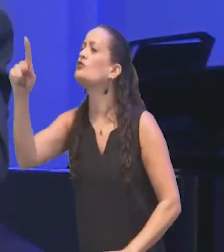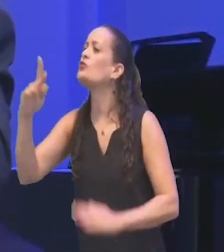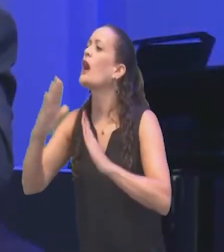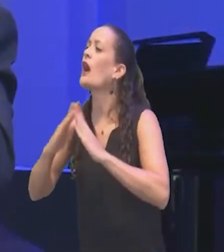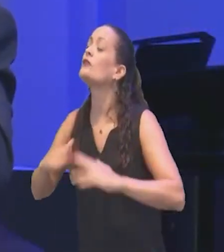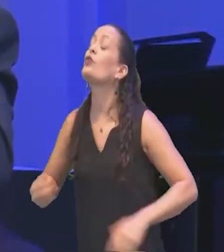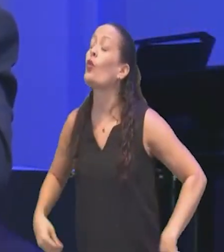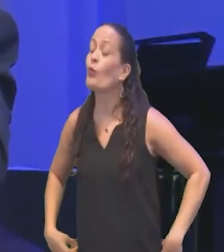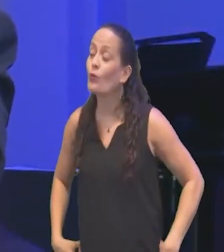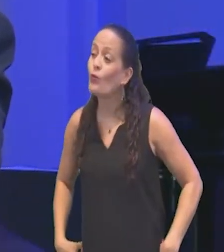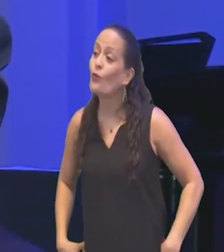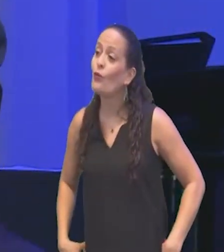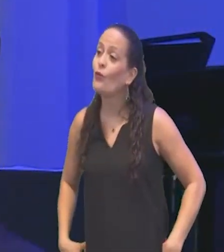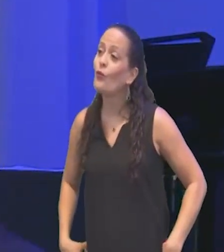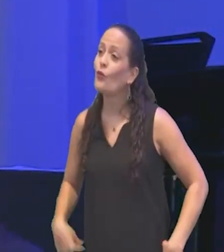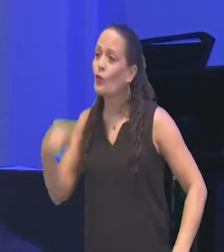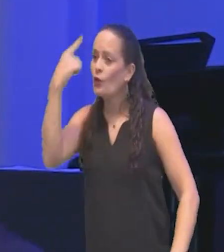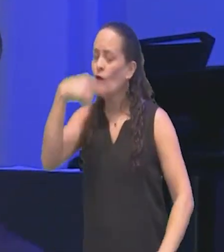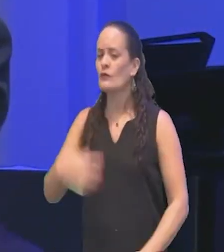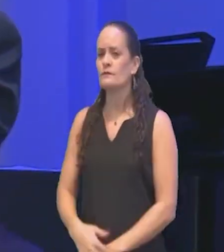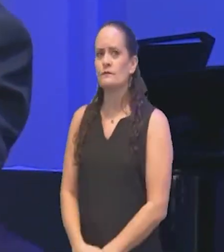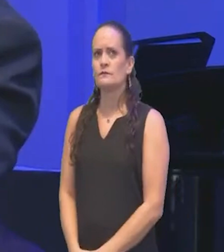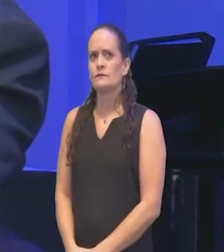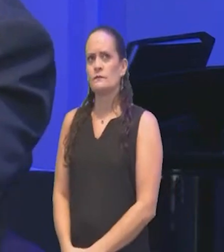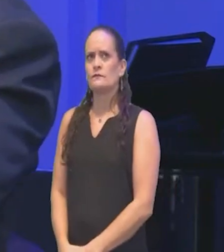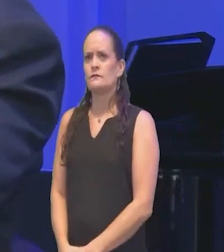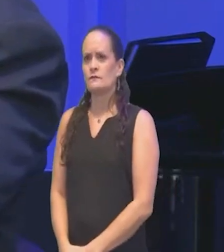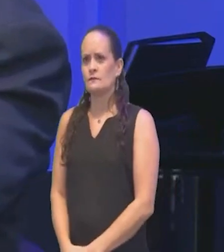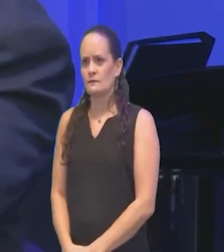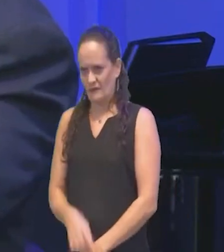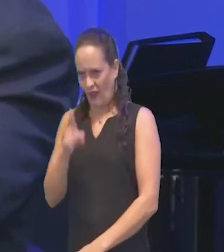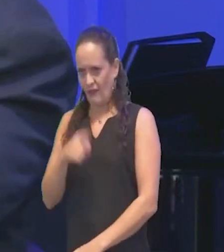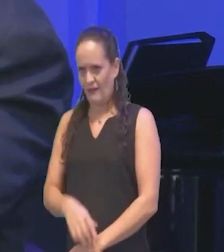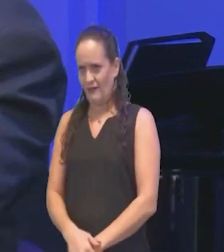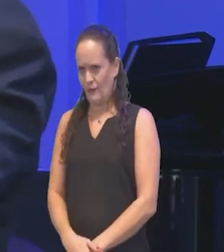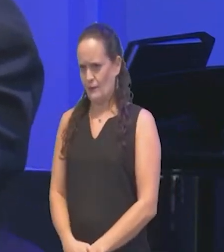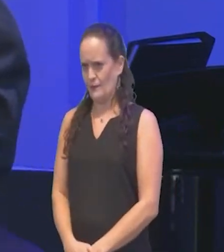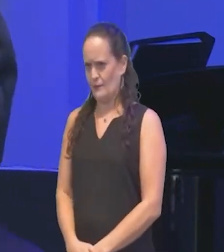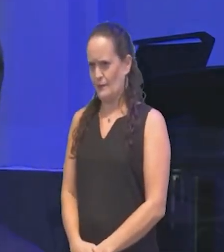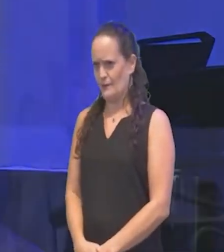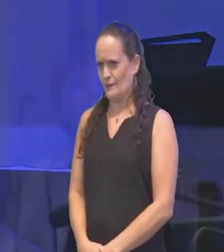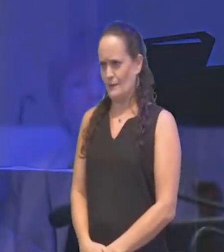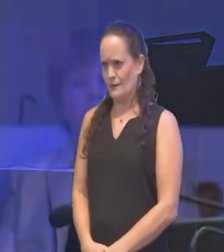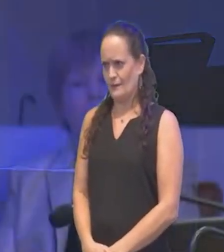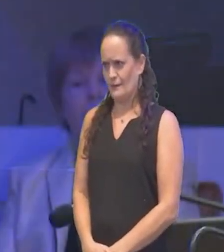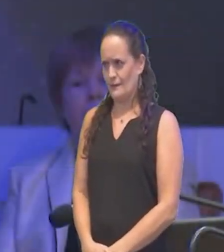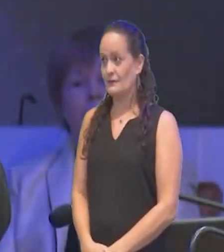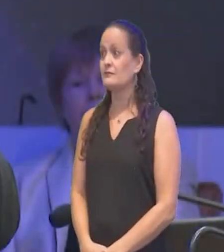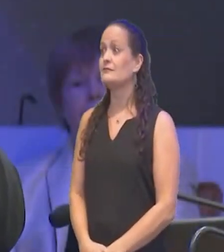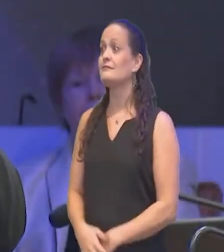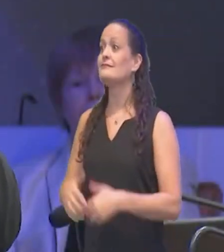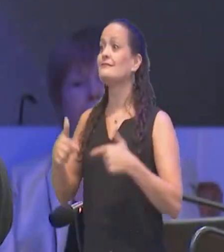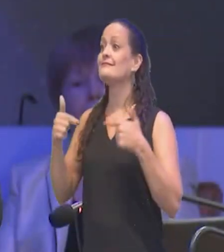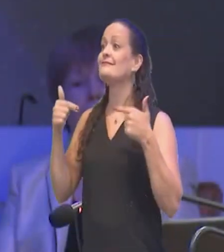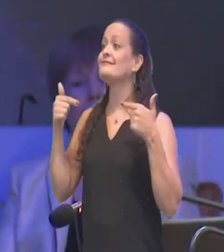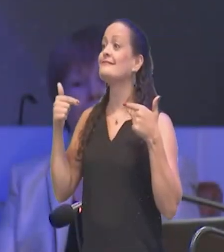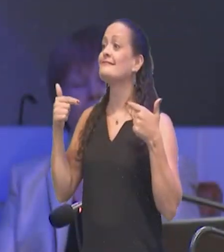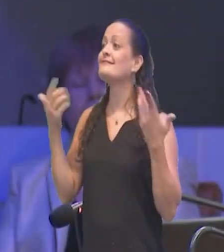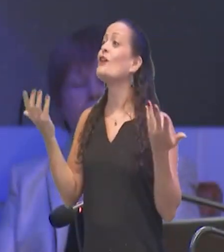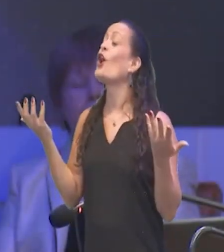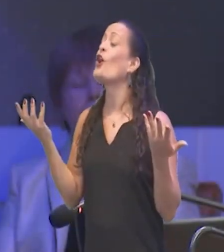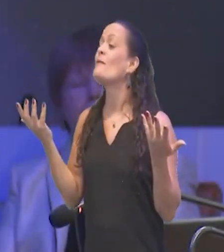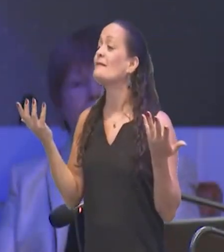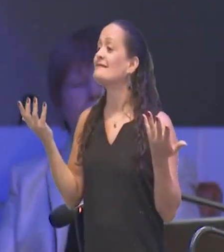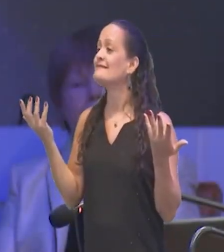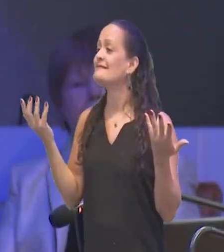Como é que é o ambiente dentro da sua casa? Segundo a sugestão aqui, ela é a nossa cara, é